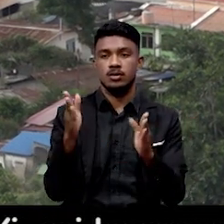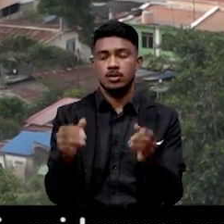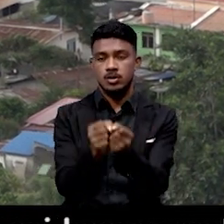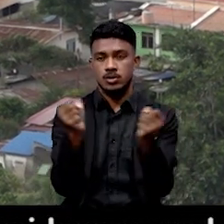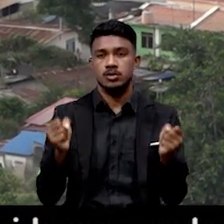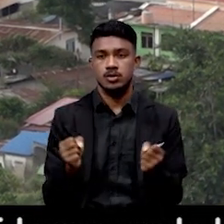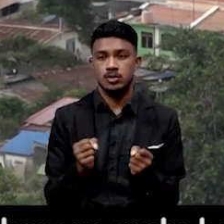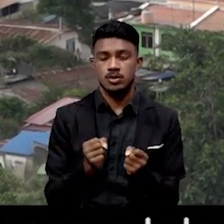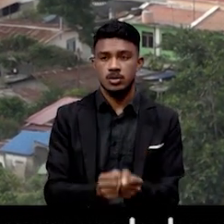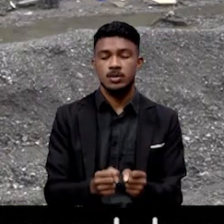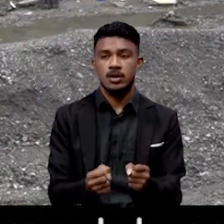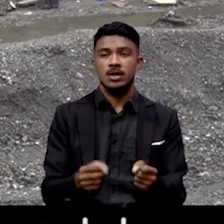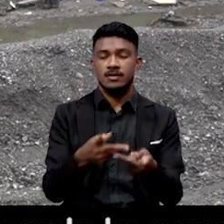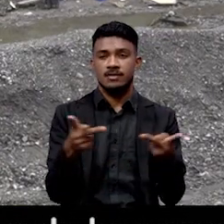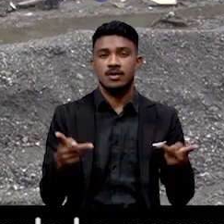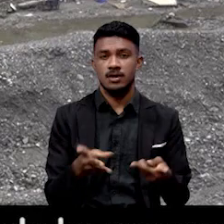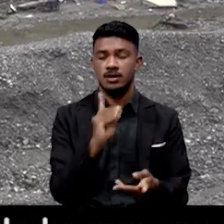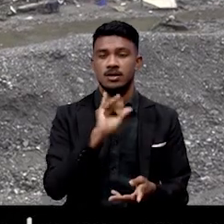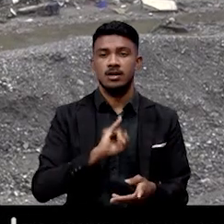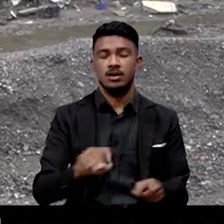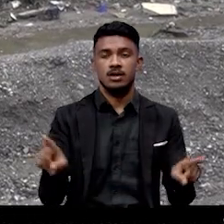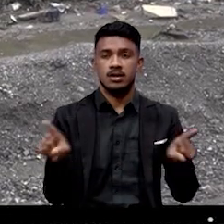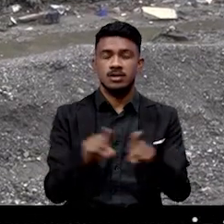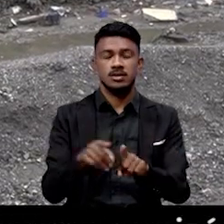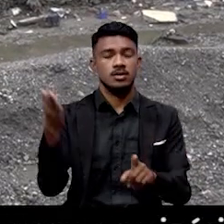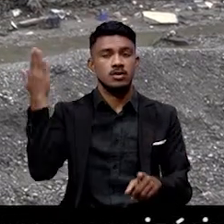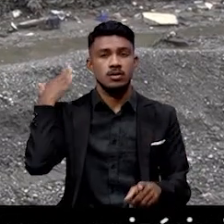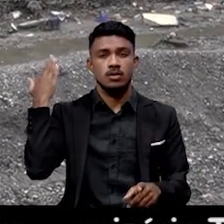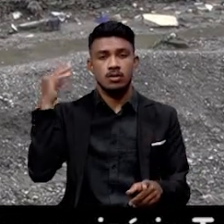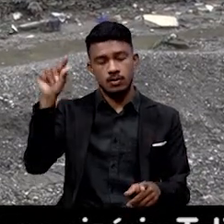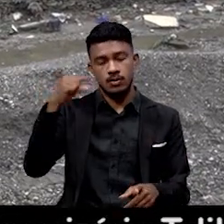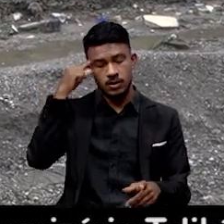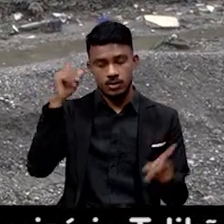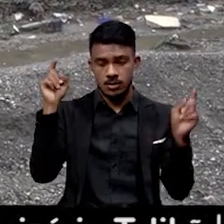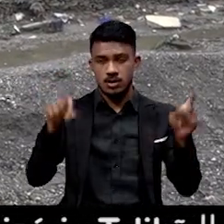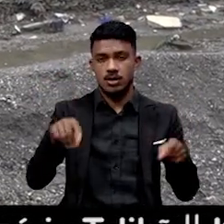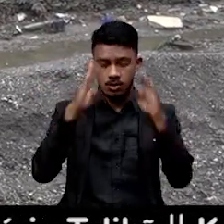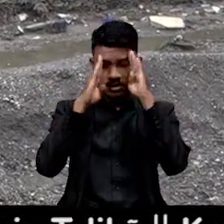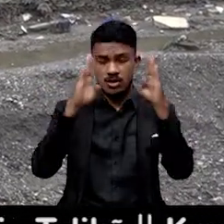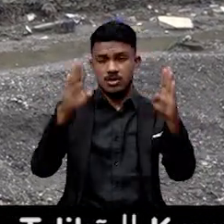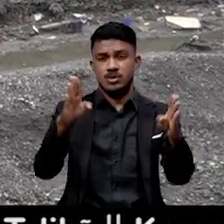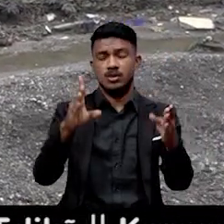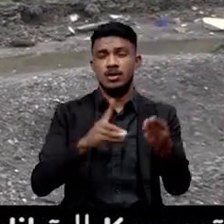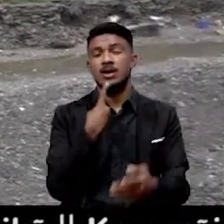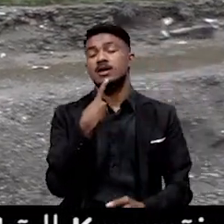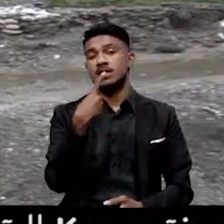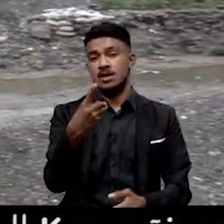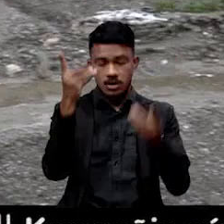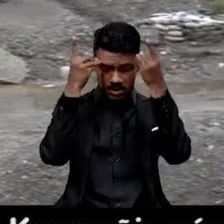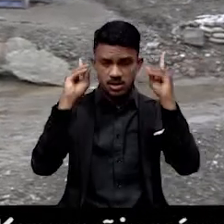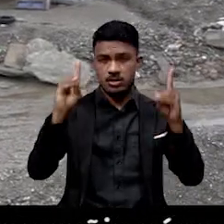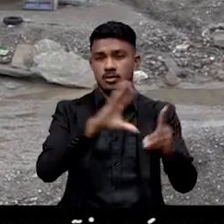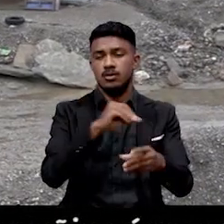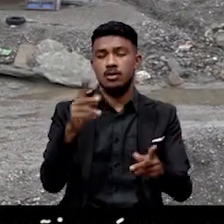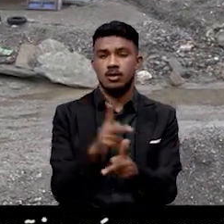Dili atu nak filak ba cidade bertais hanesang uluk, governo tenki iha seriedade ba desisão no halo